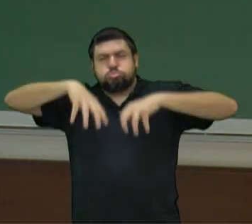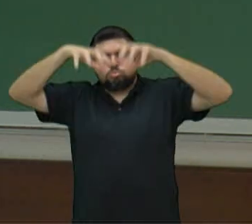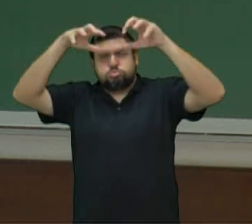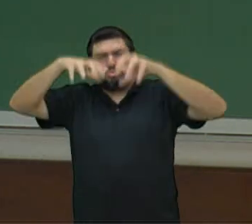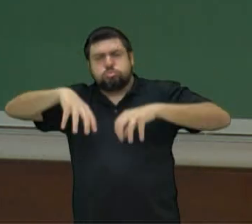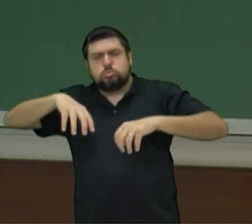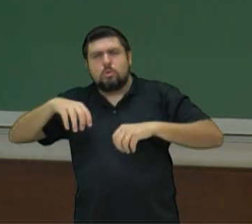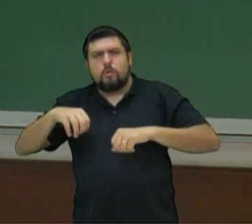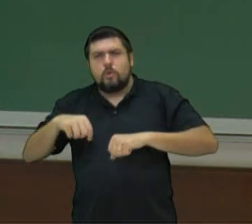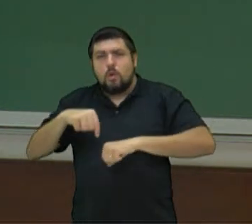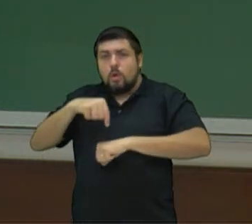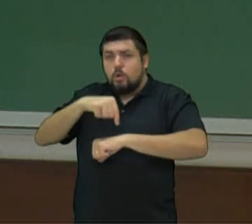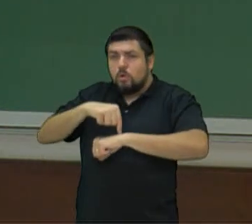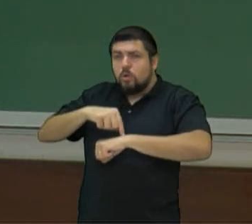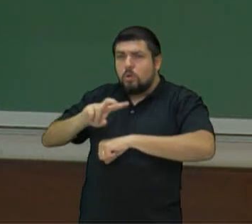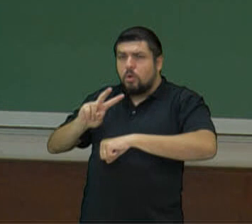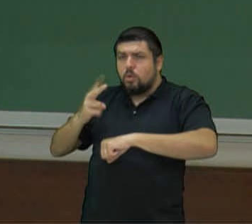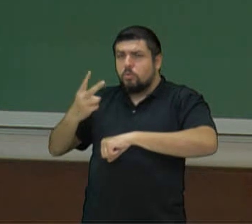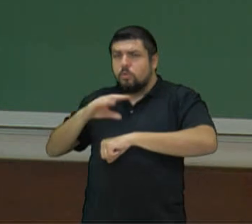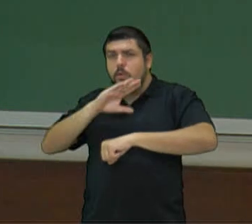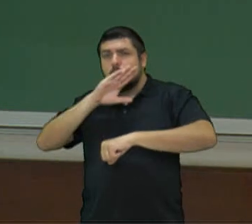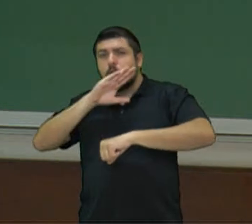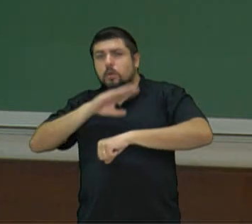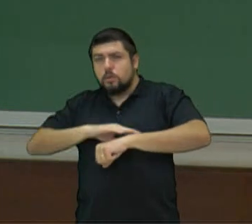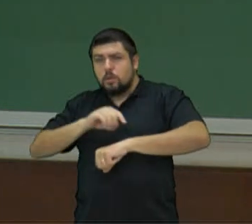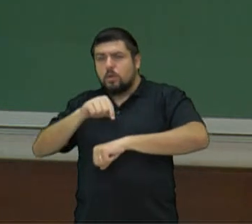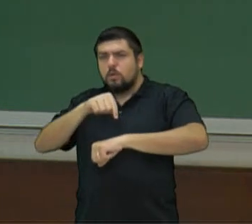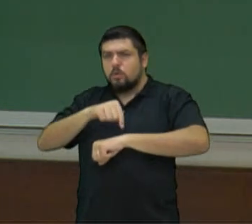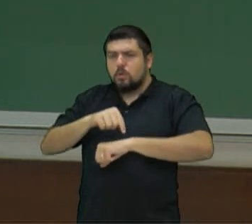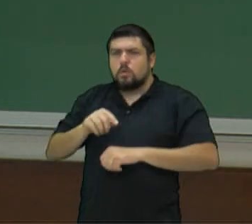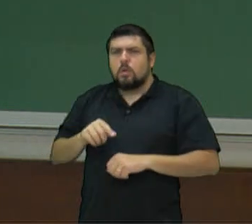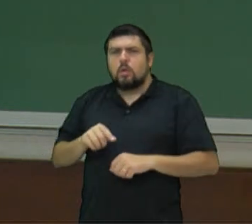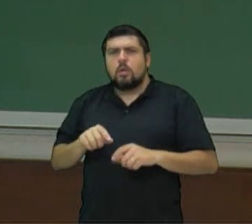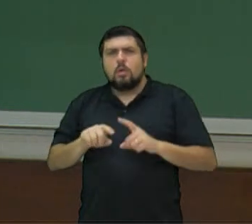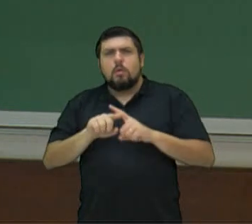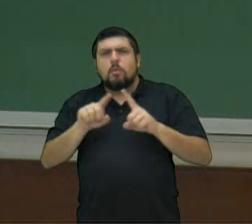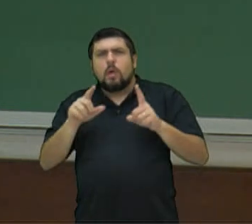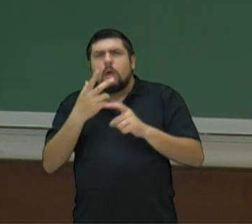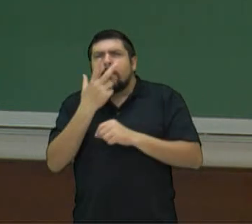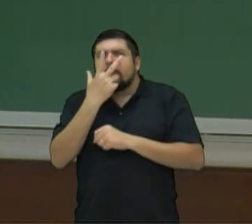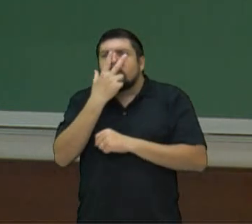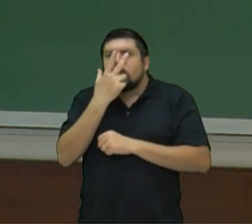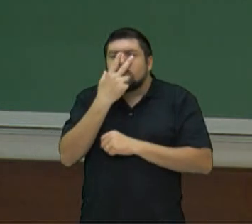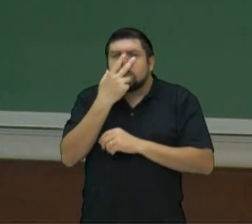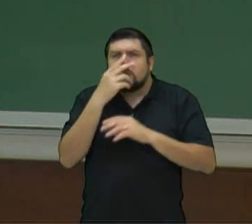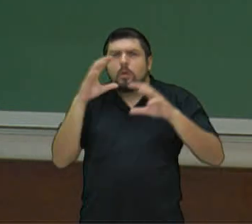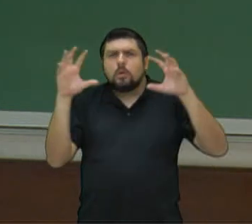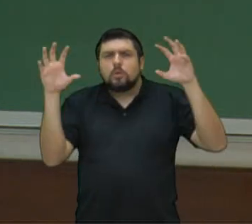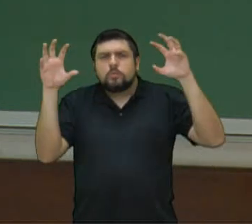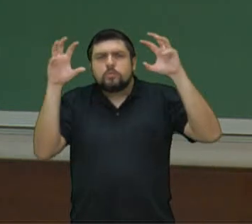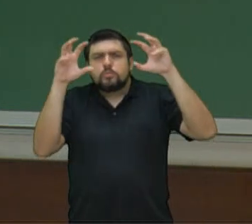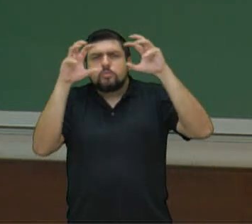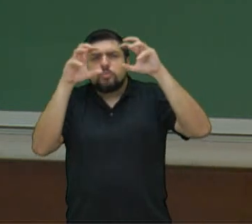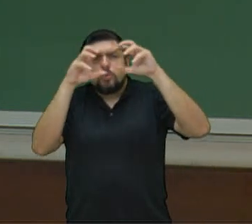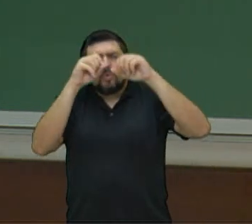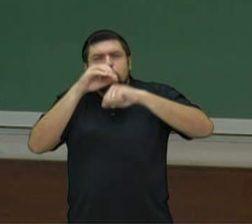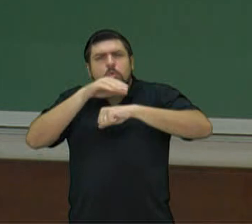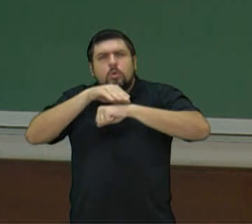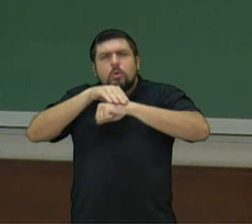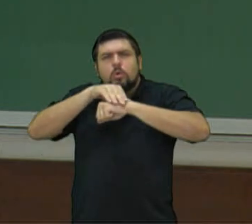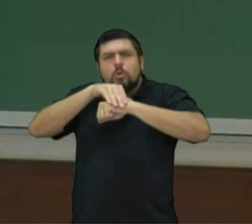das 2 horas da tarde, a palidez da noite do inverno pareceu chegar sobre